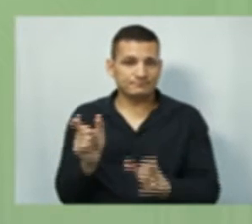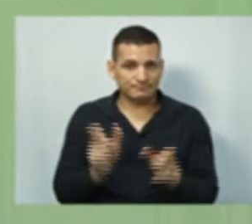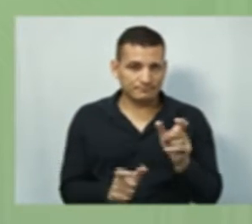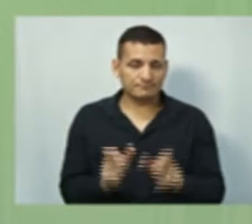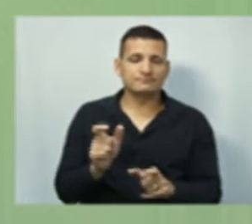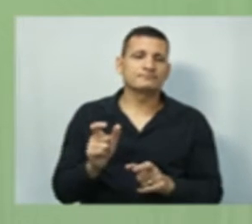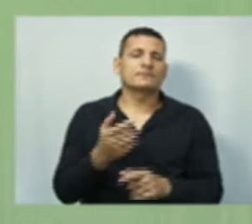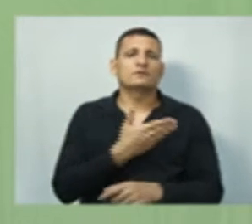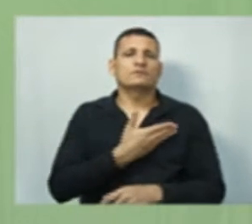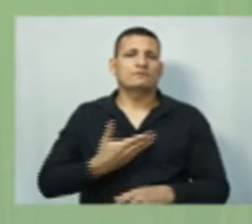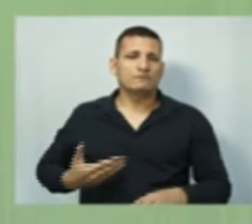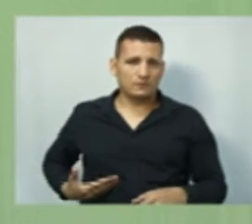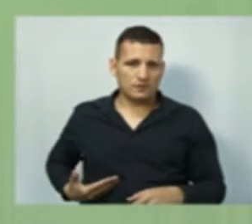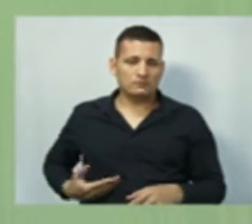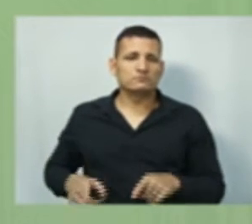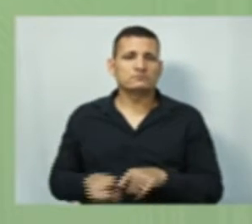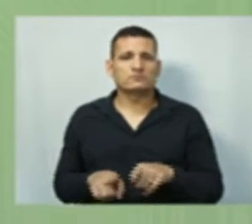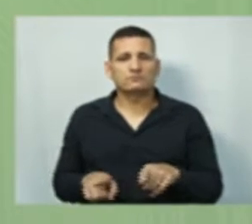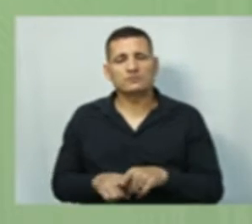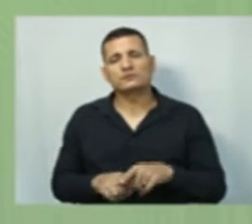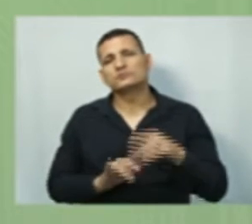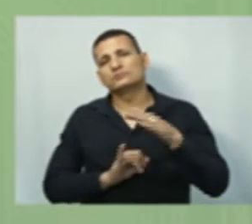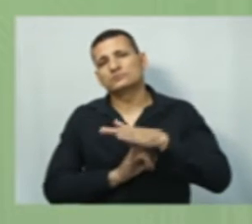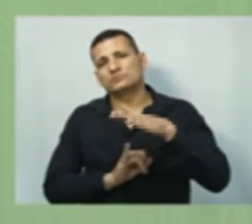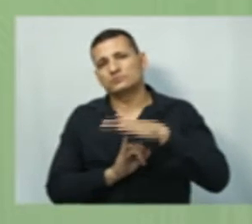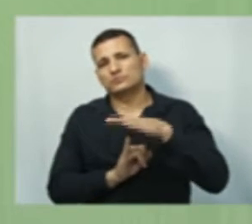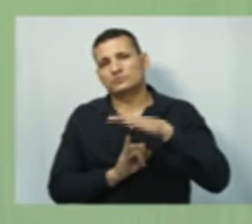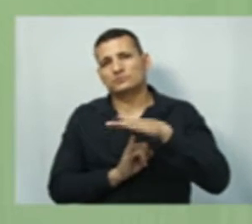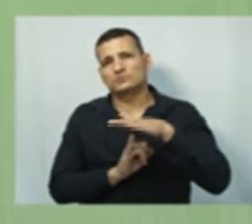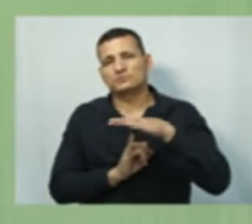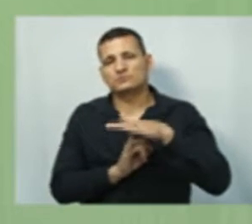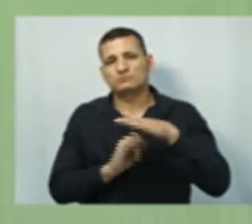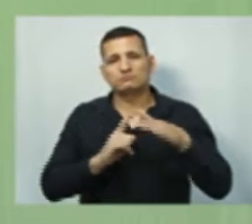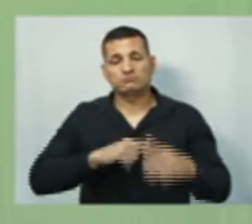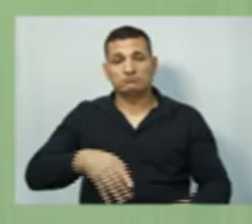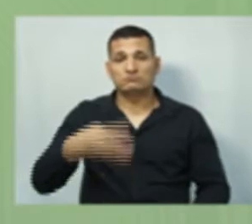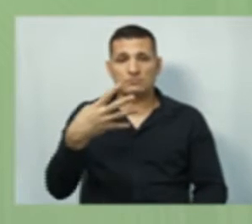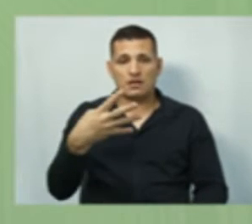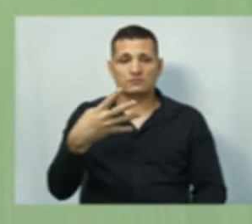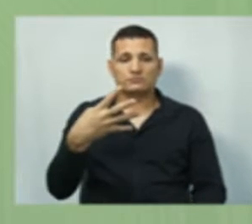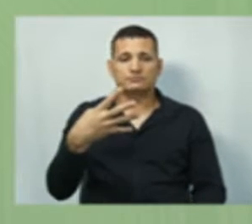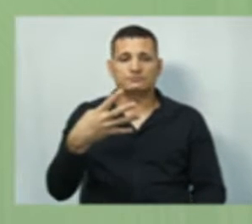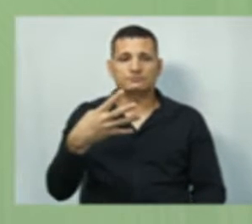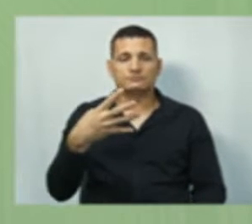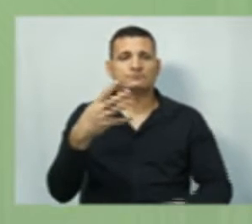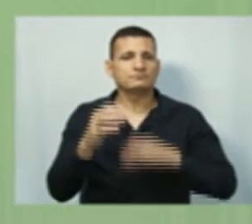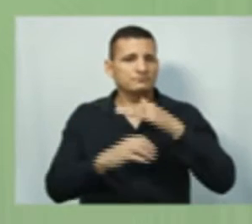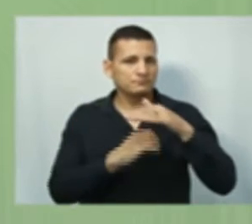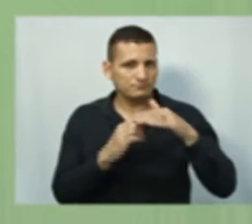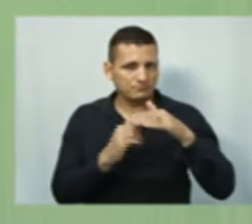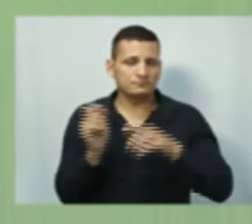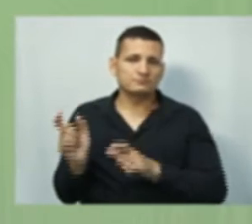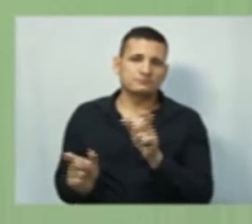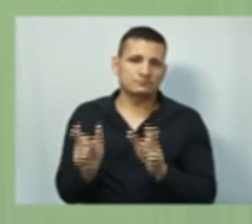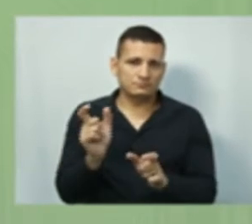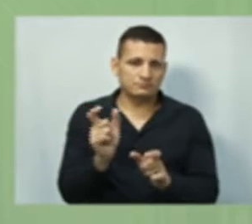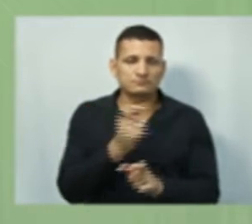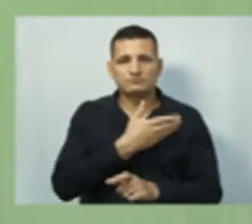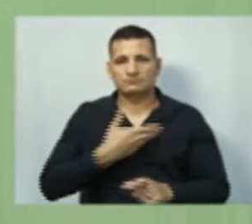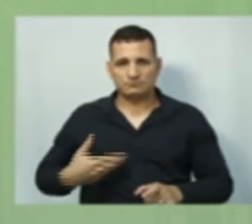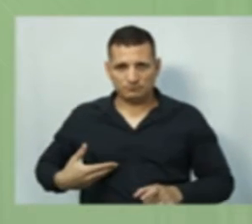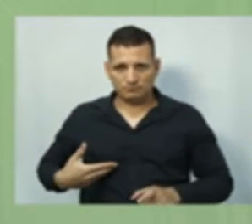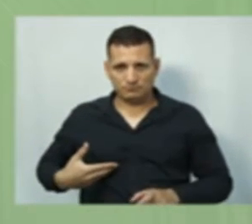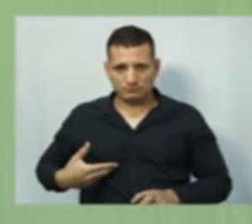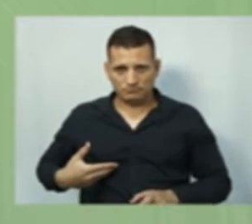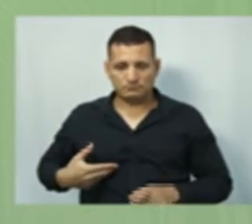dos governos e as organizações não governamentais. Então, estamos falando de 4 elementos aqui: as empresas, os indivíduos, o governo e